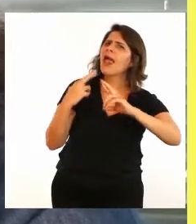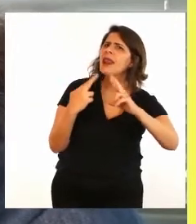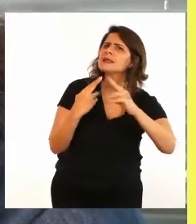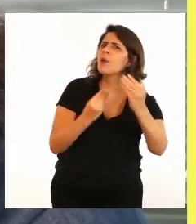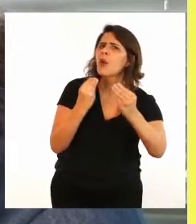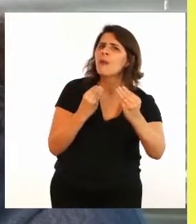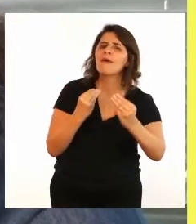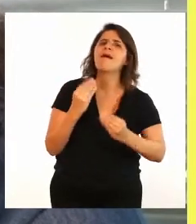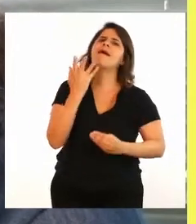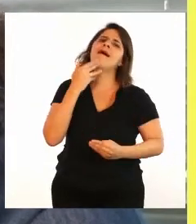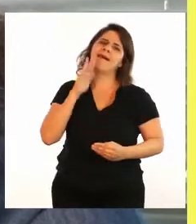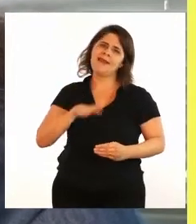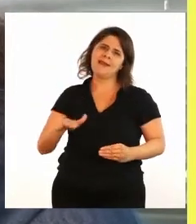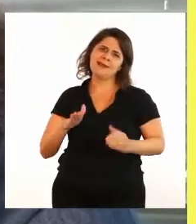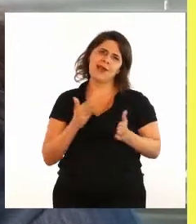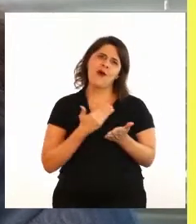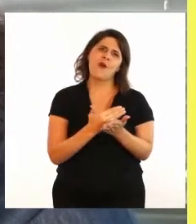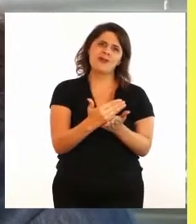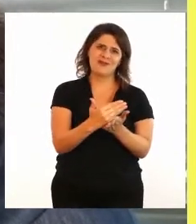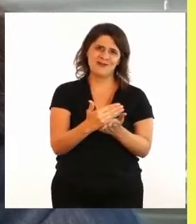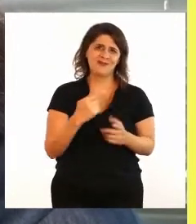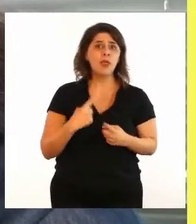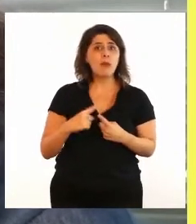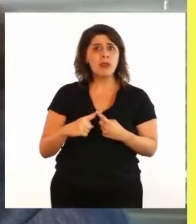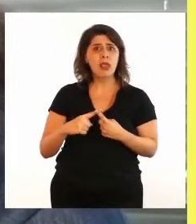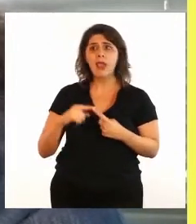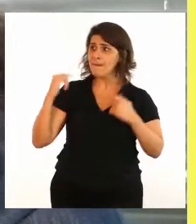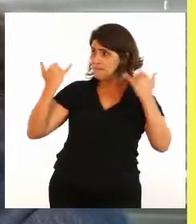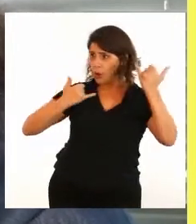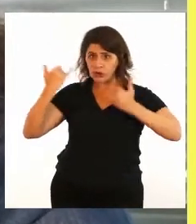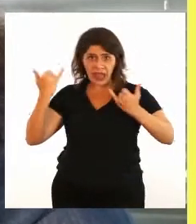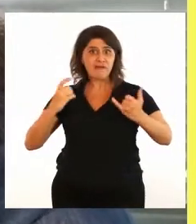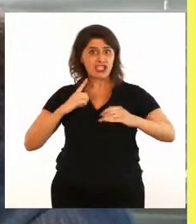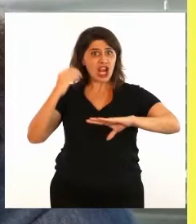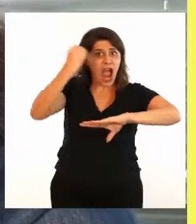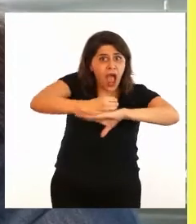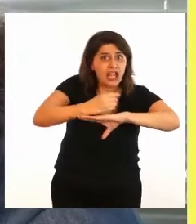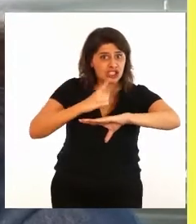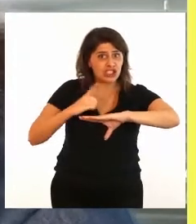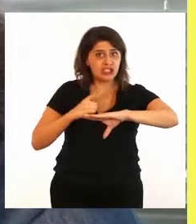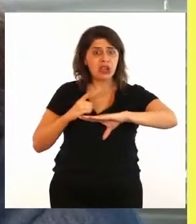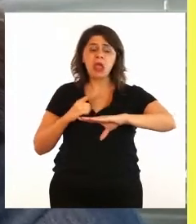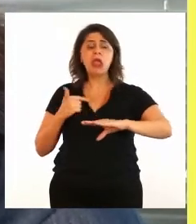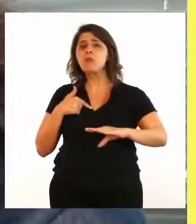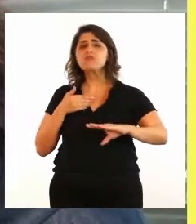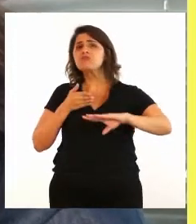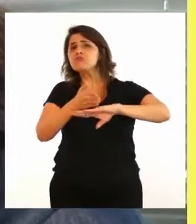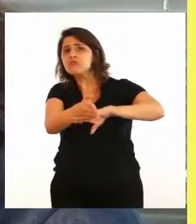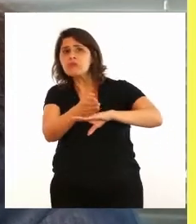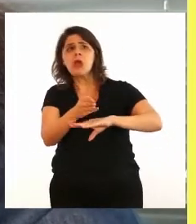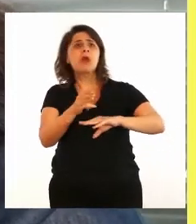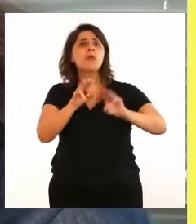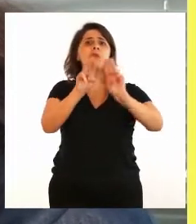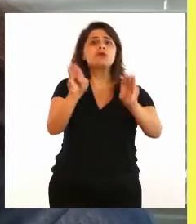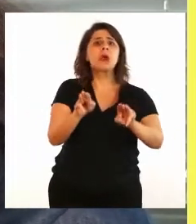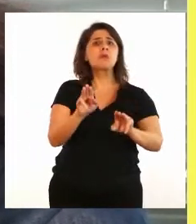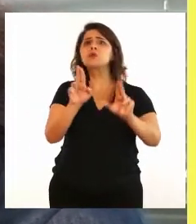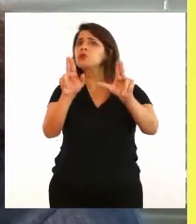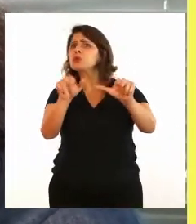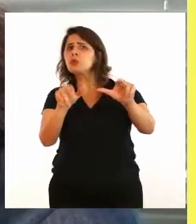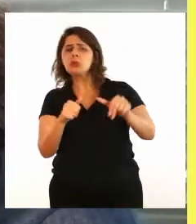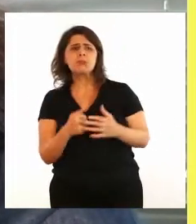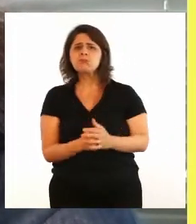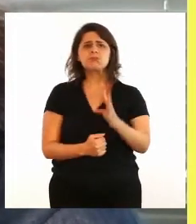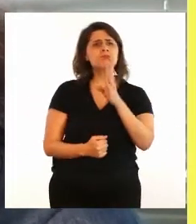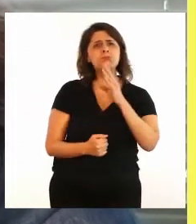entrada do museu e eu nunca tinha ido ao museu. Então, eu fui a primeira vez ao museu e eu olhei o museu inteiro praticamente,